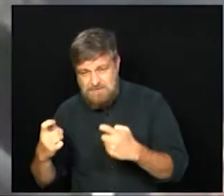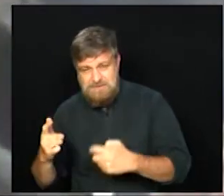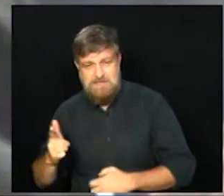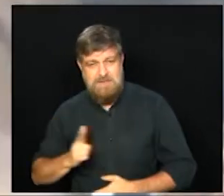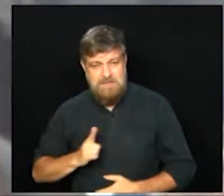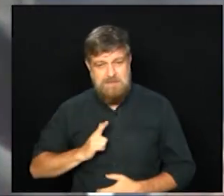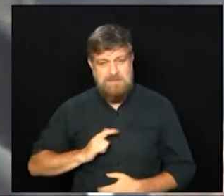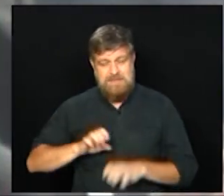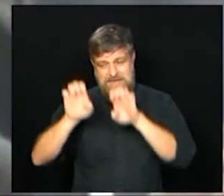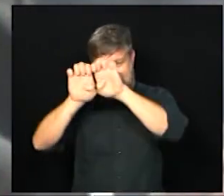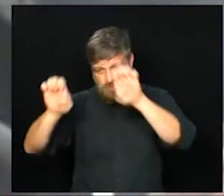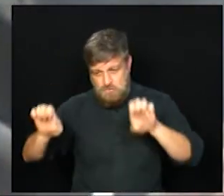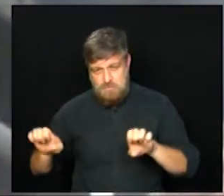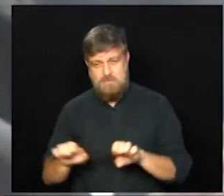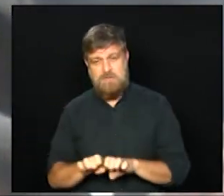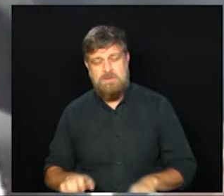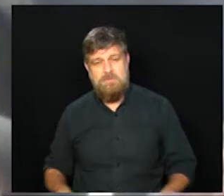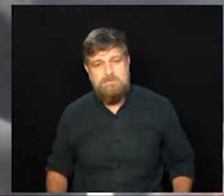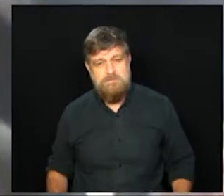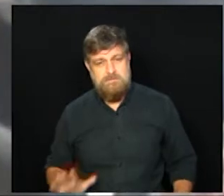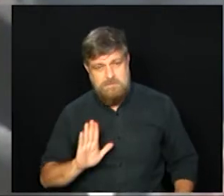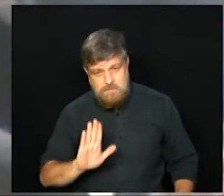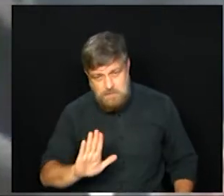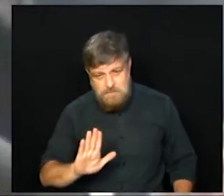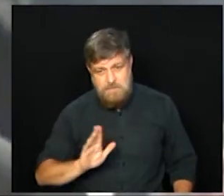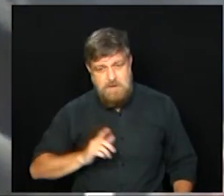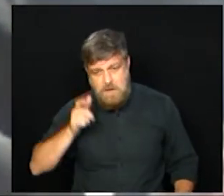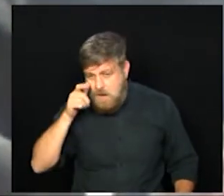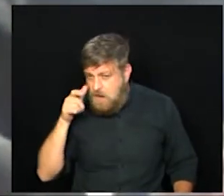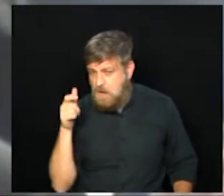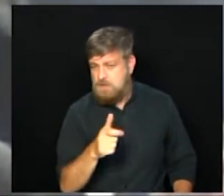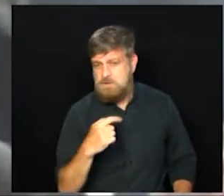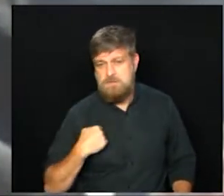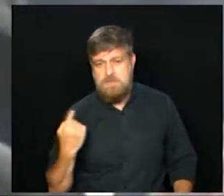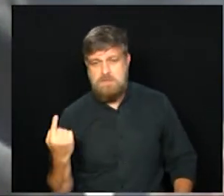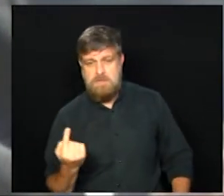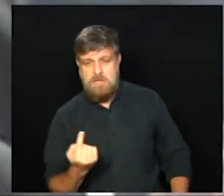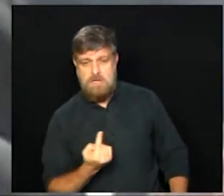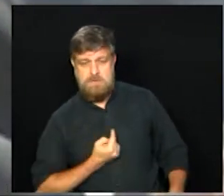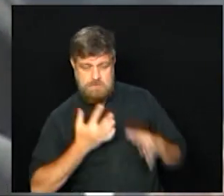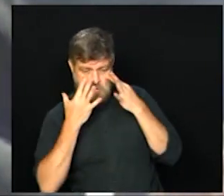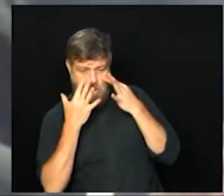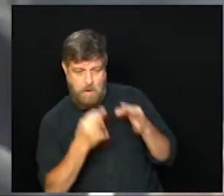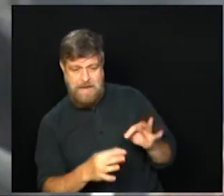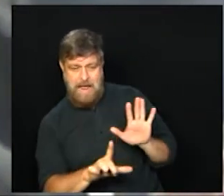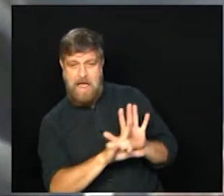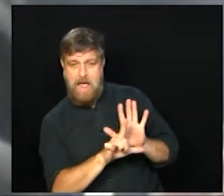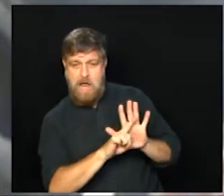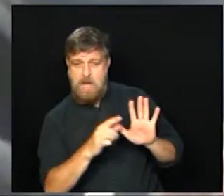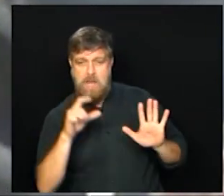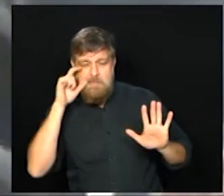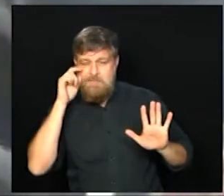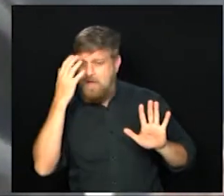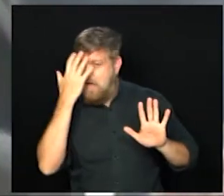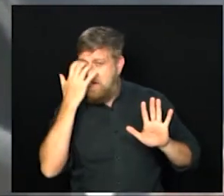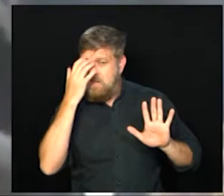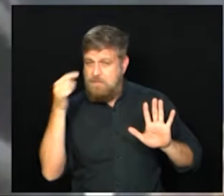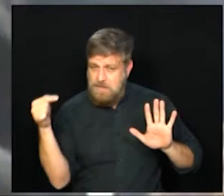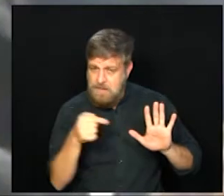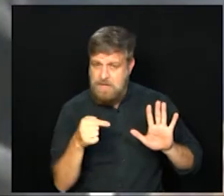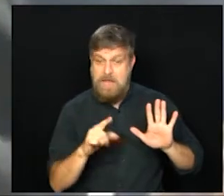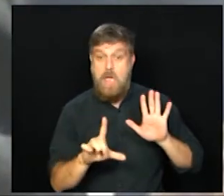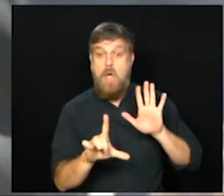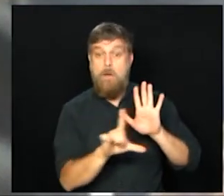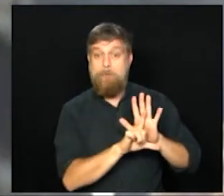violência estrutural, enfim. Mas o que é interessante da gente olhar para a Lei Maria da Penha é que ela é um organismo